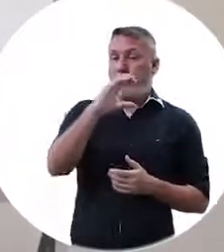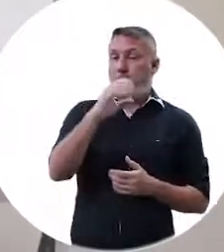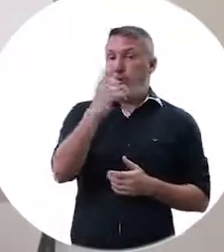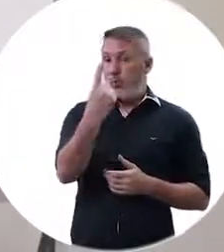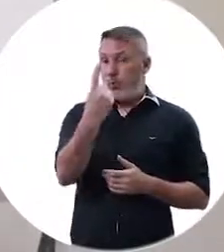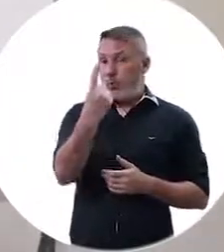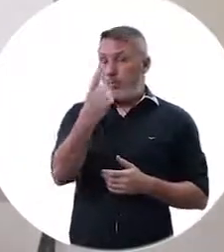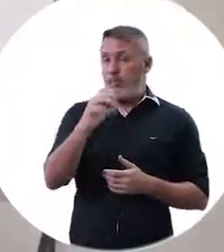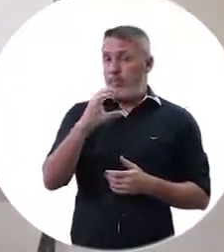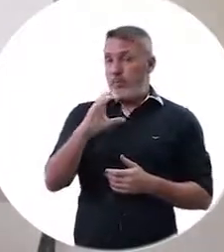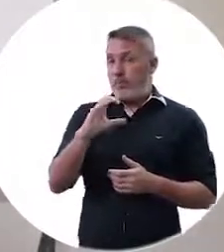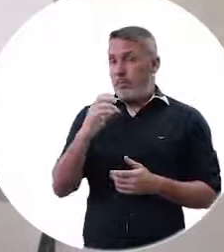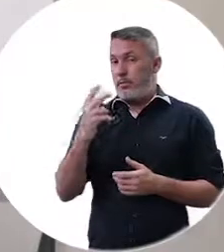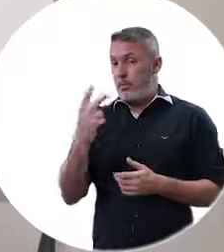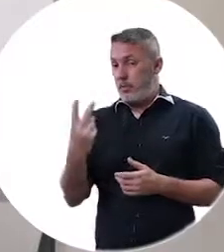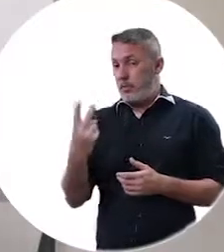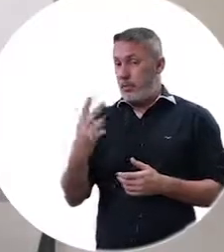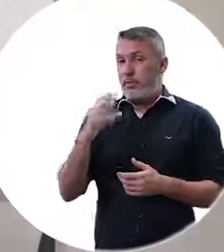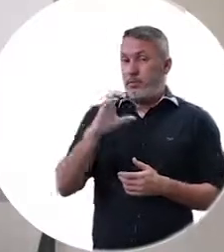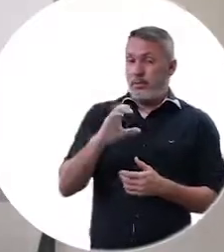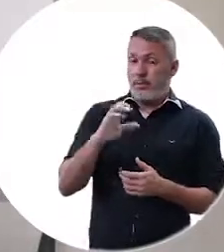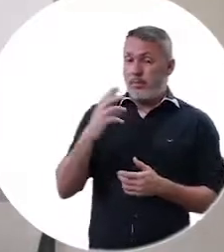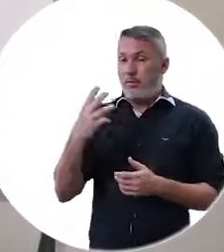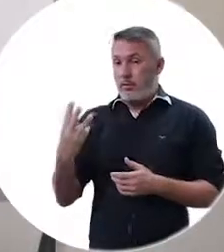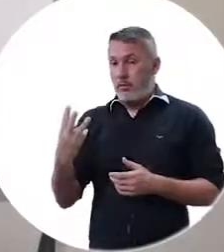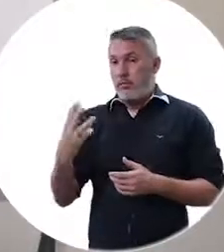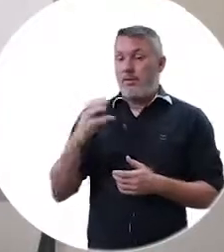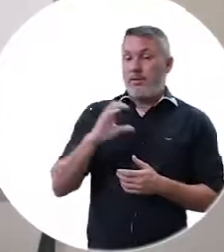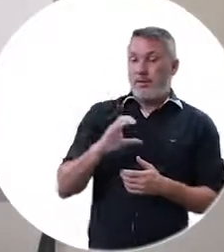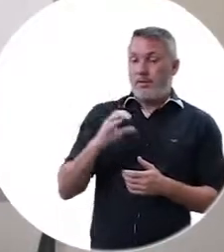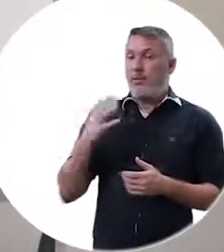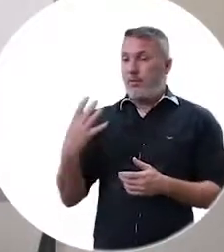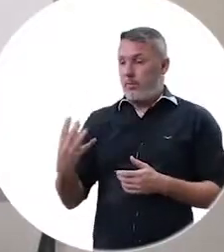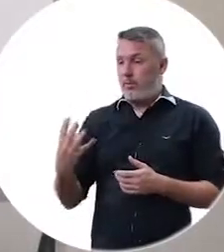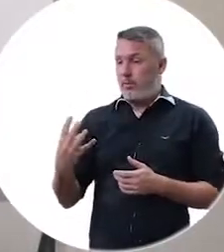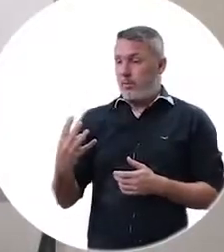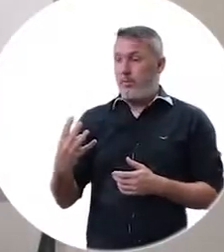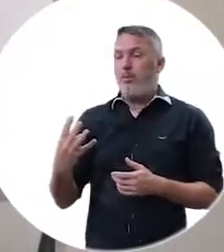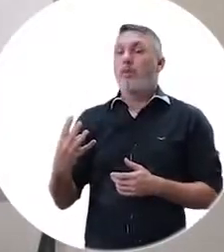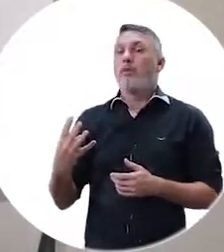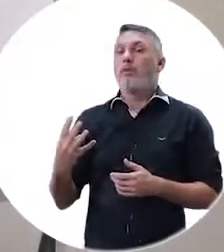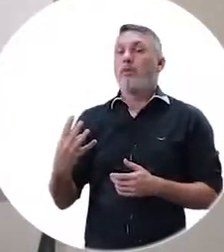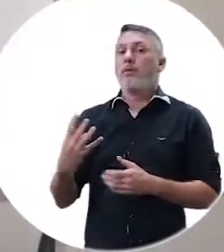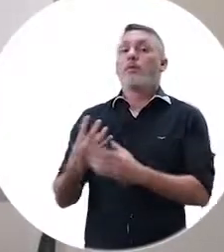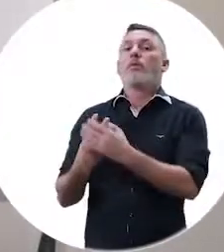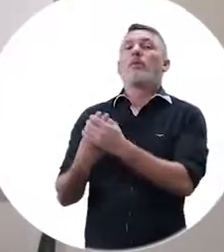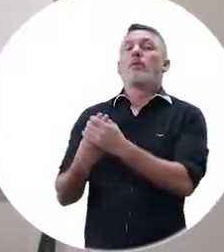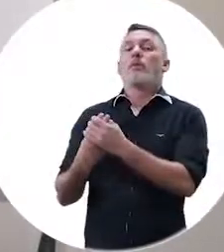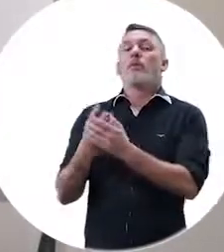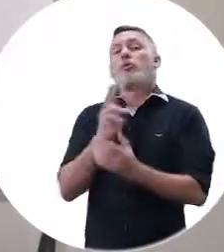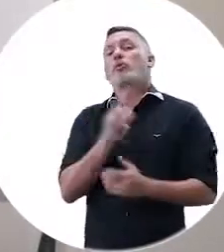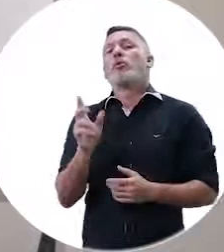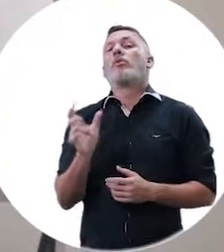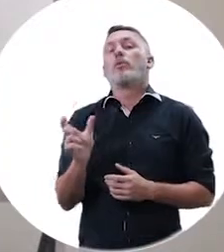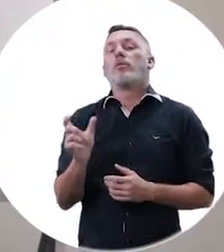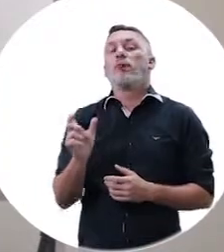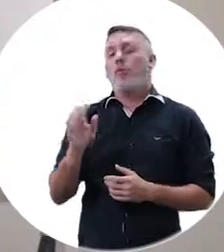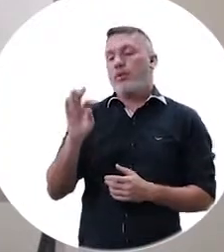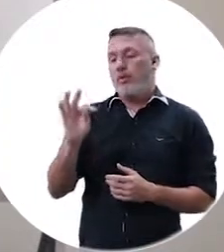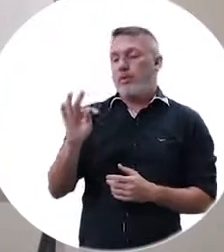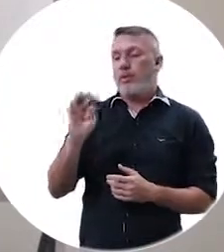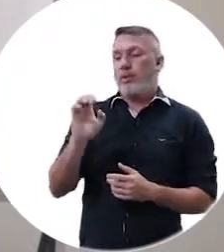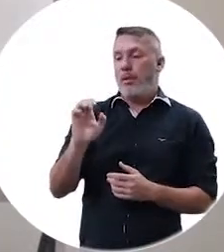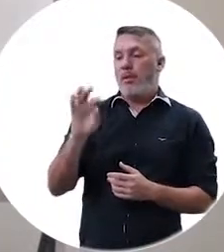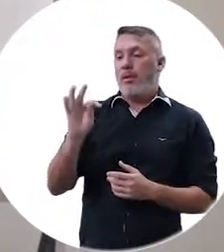No carbono 1, no carbono 2, no carbono 3 e no carbono 4 eu tenho um